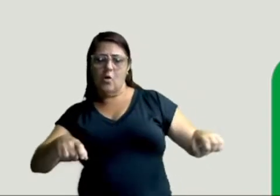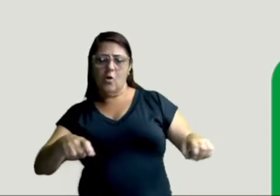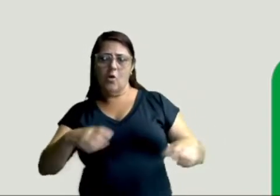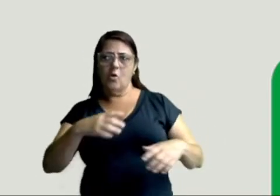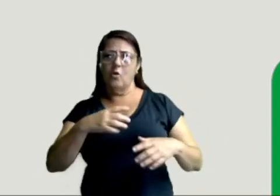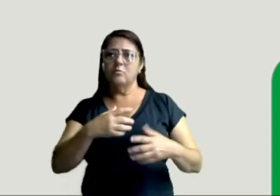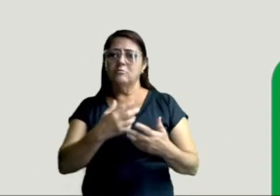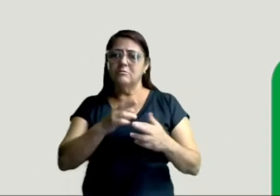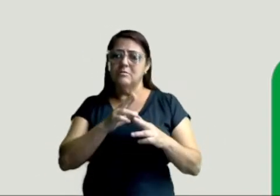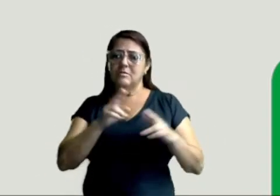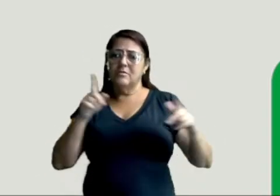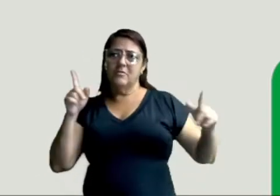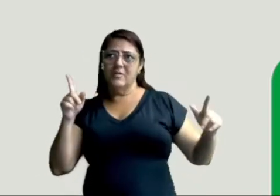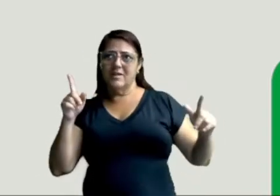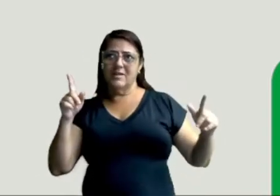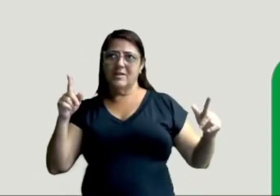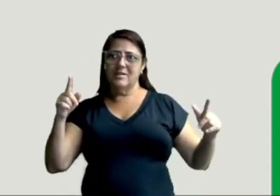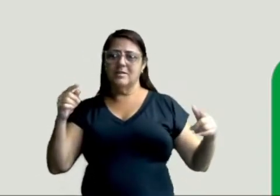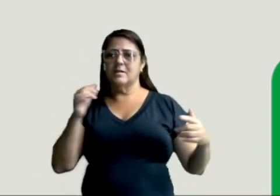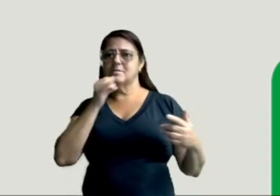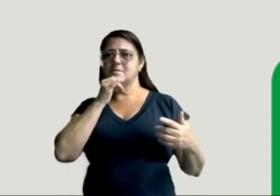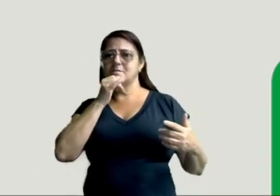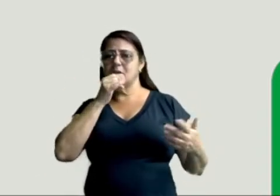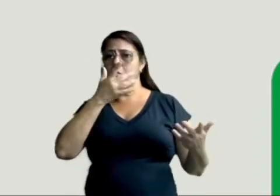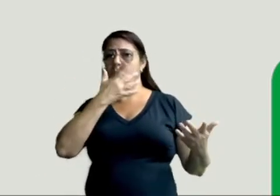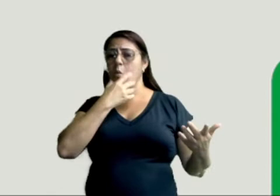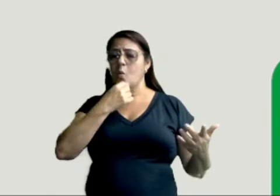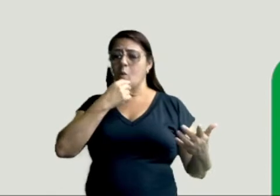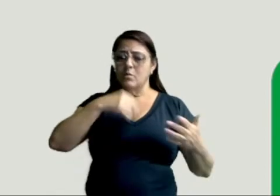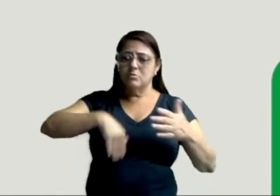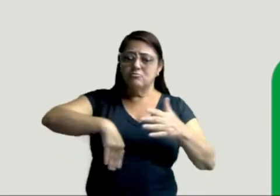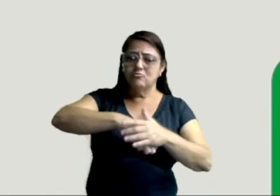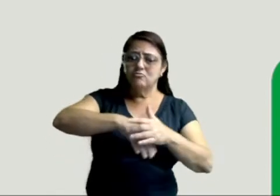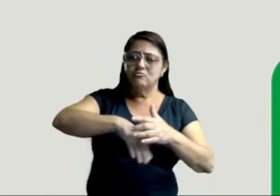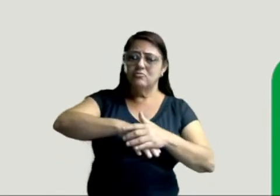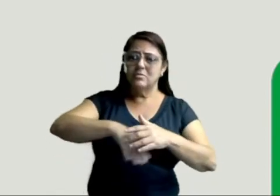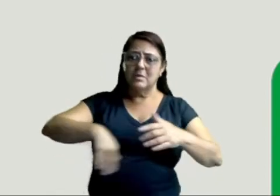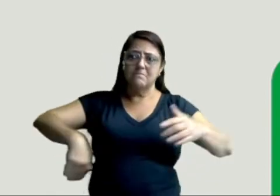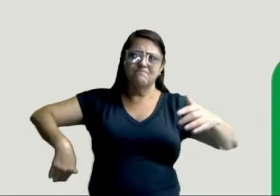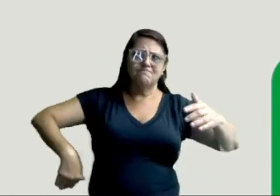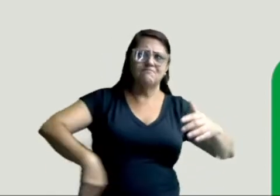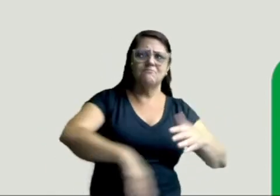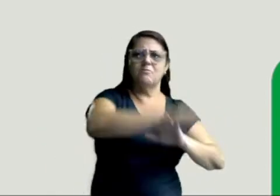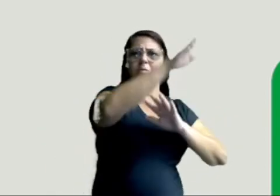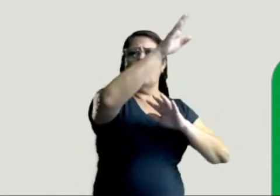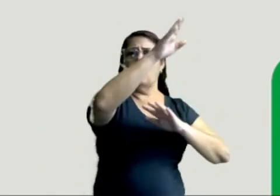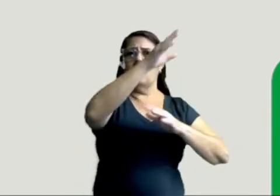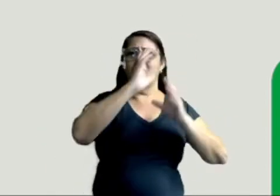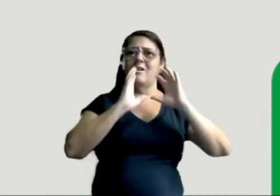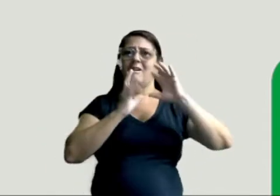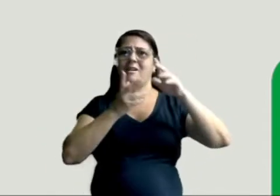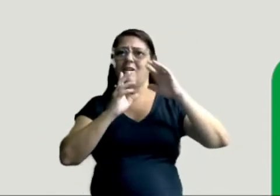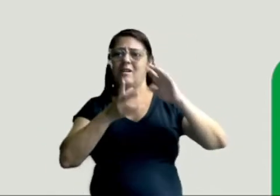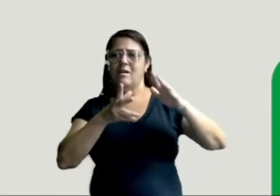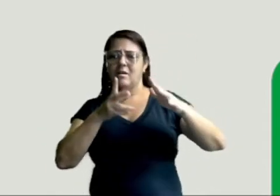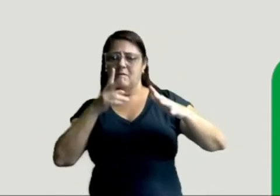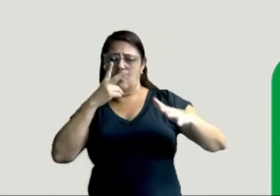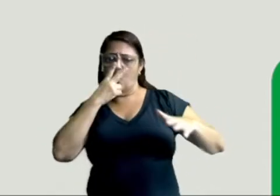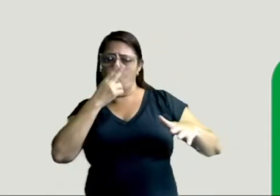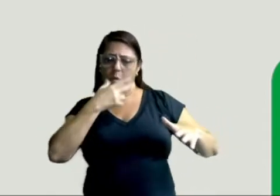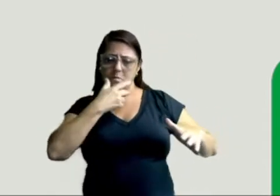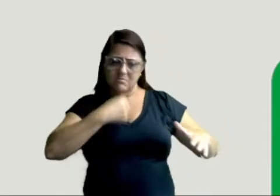diferentes. Quando o jogador, por exemplo, chuta uma bola, tá? Então ele aplica uma força